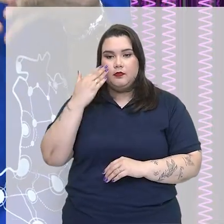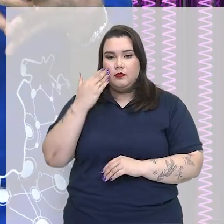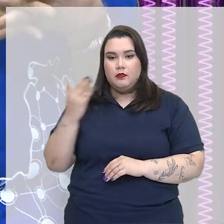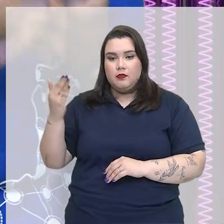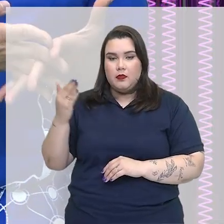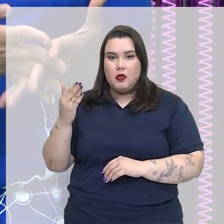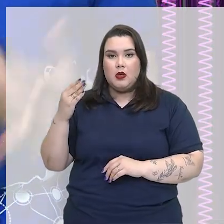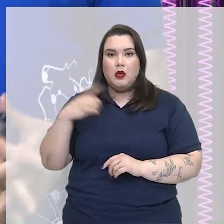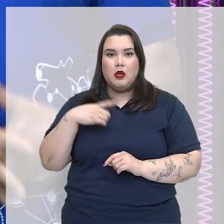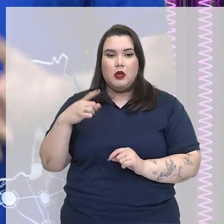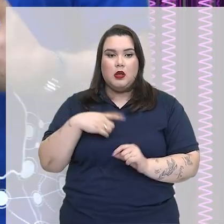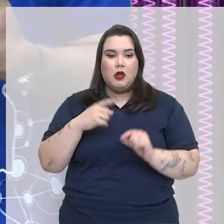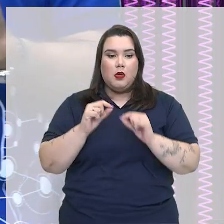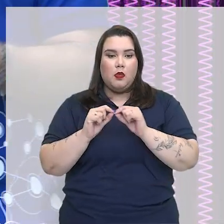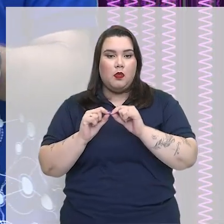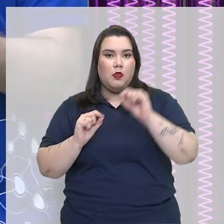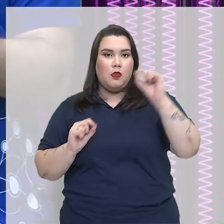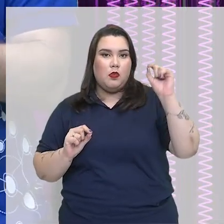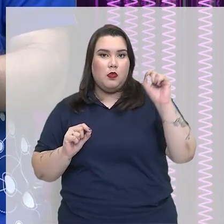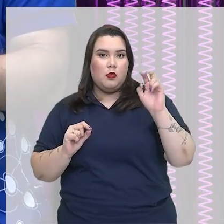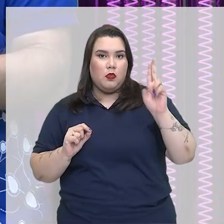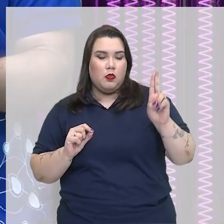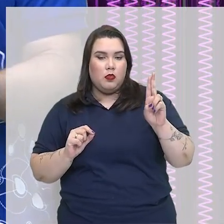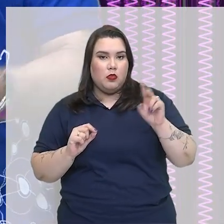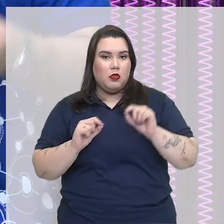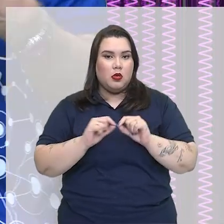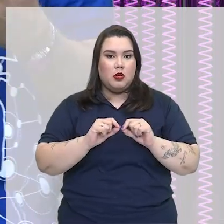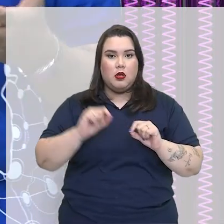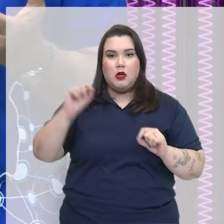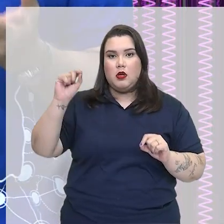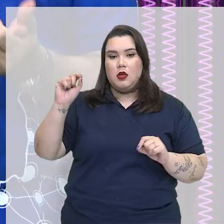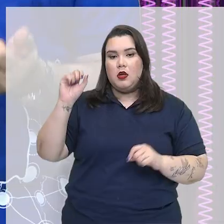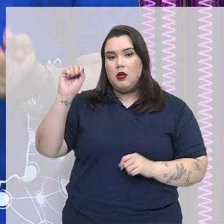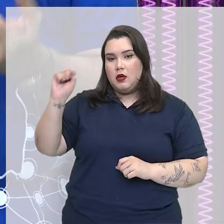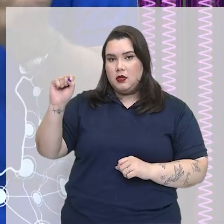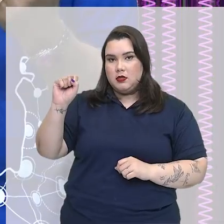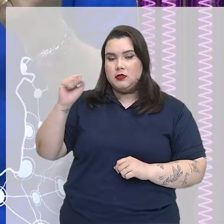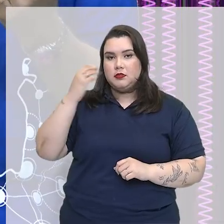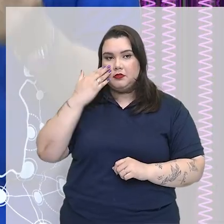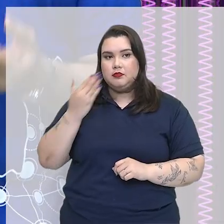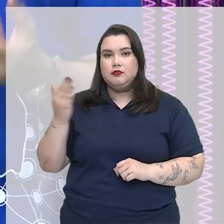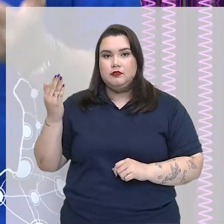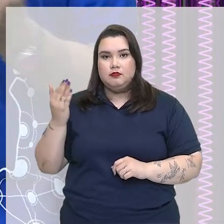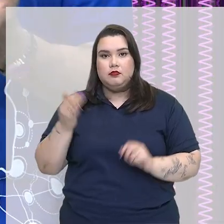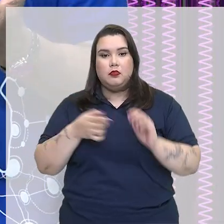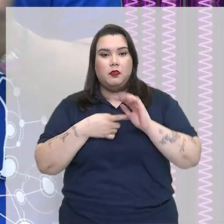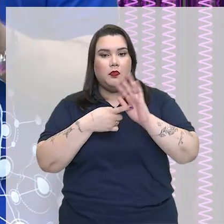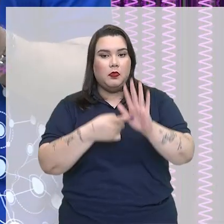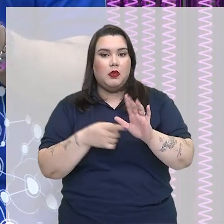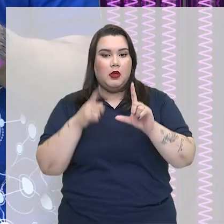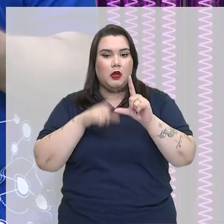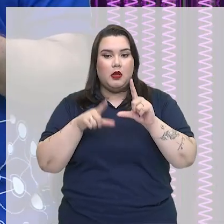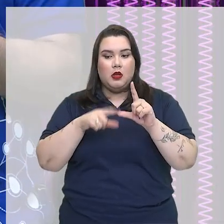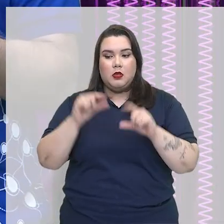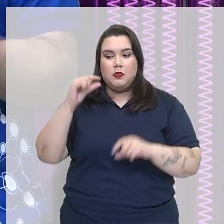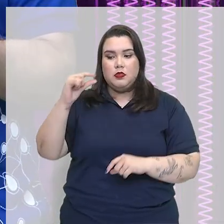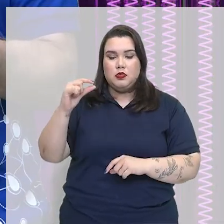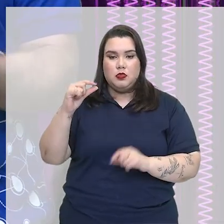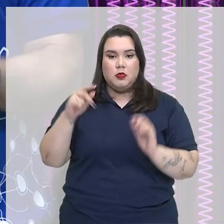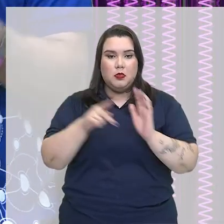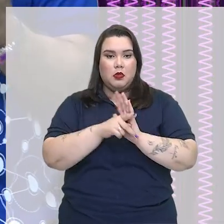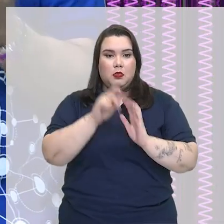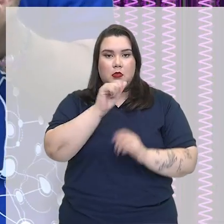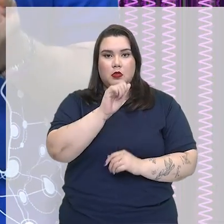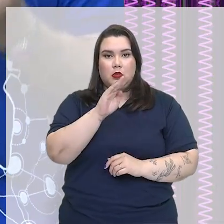a reta U e a reta S. Então, as retas são indicadas por letras minúsculas do nosso